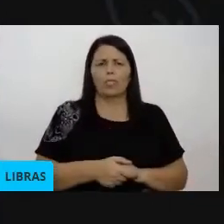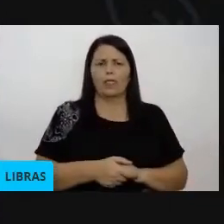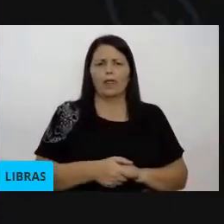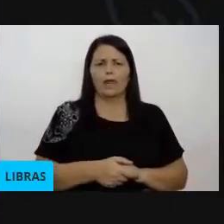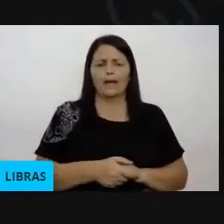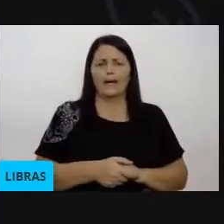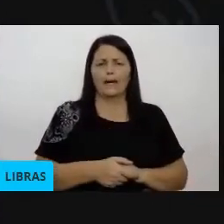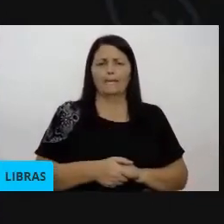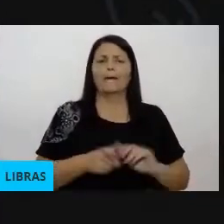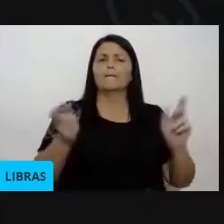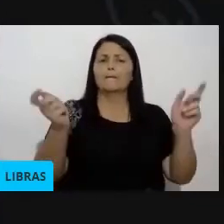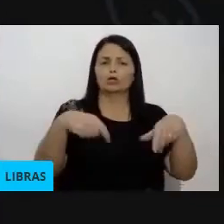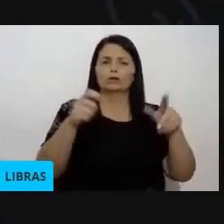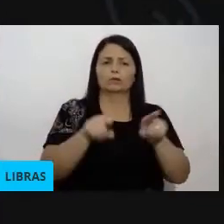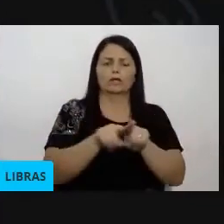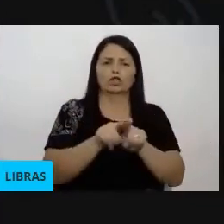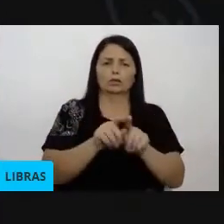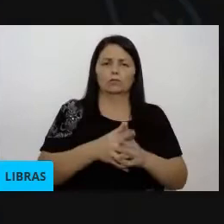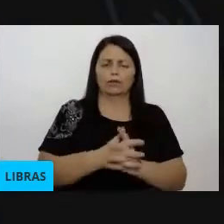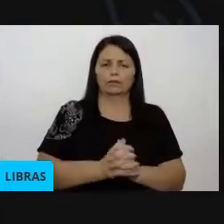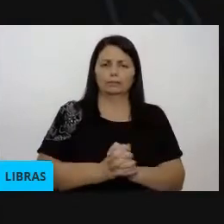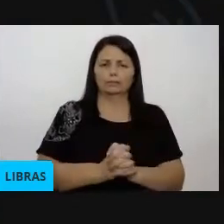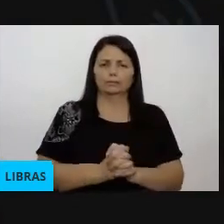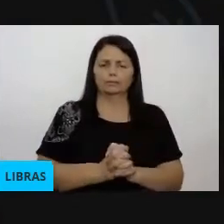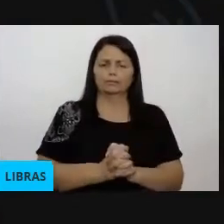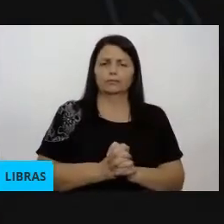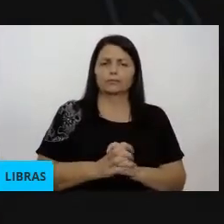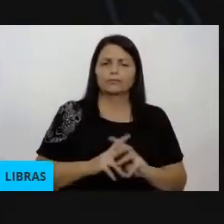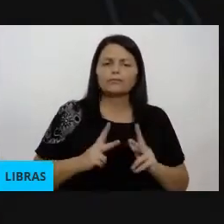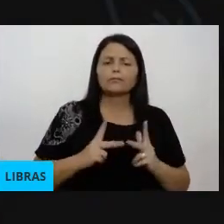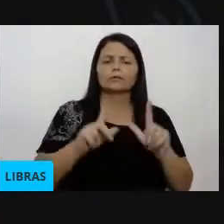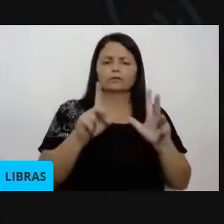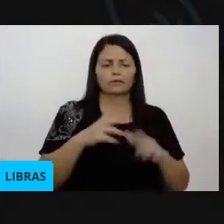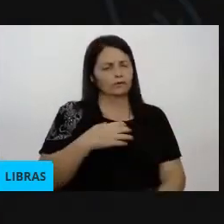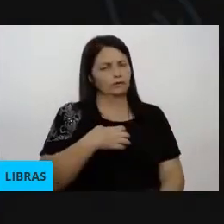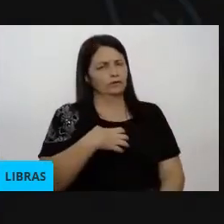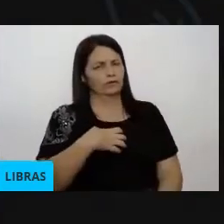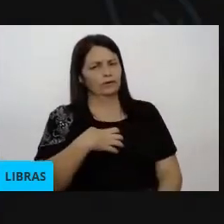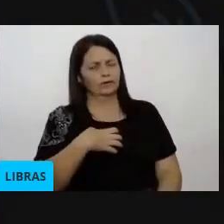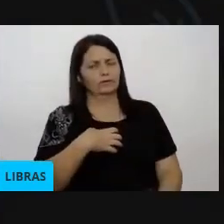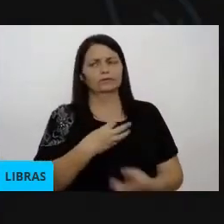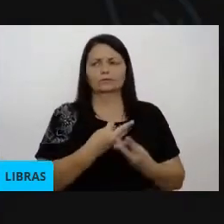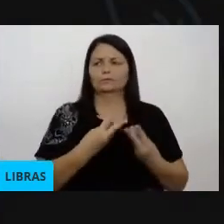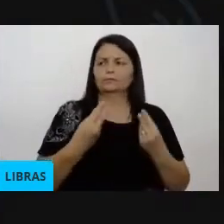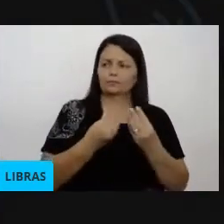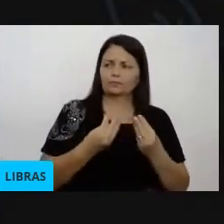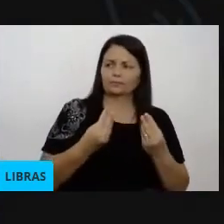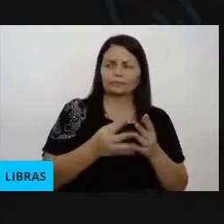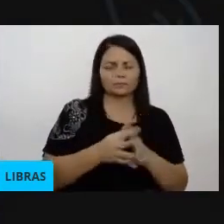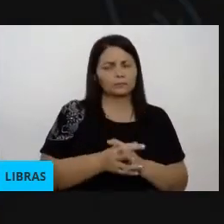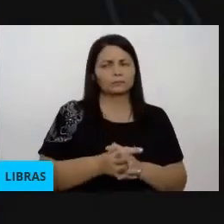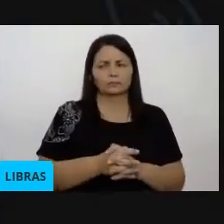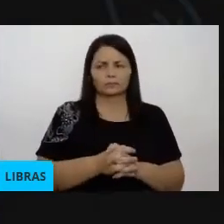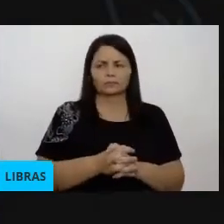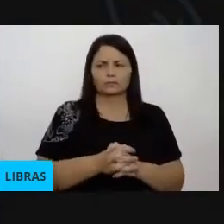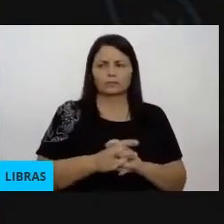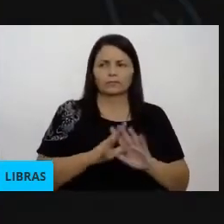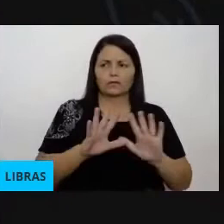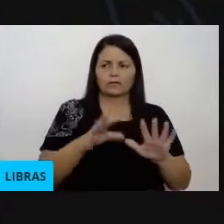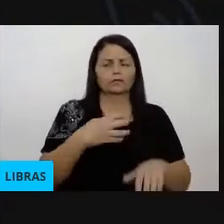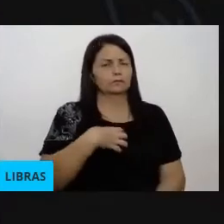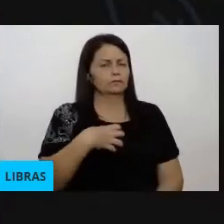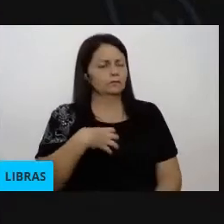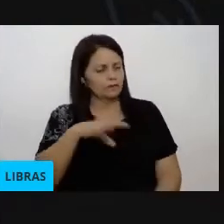Olhe para a possibilidade de que há outras formas de se estimular. Há outras formas de